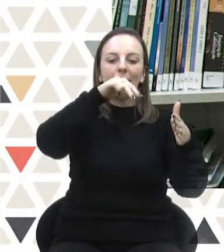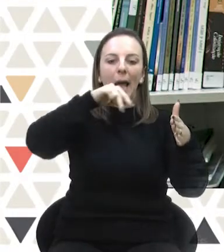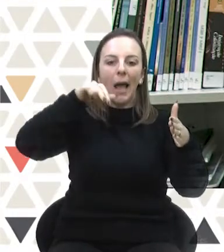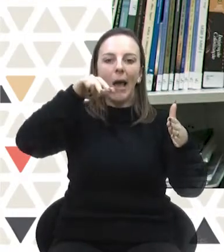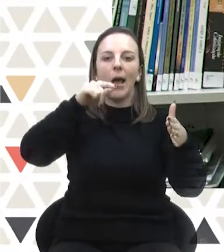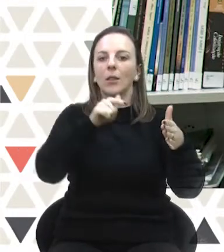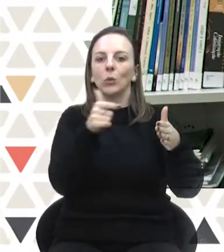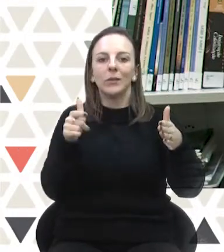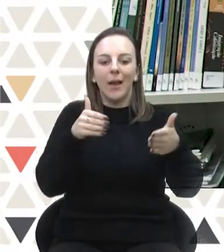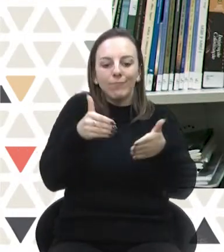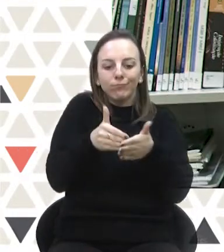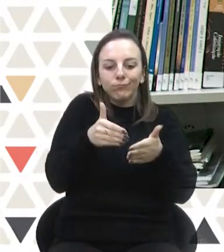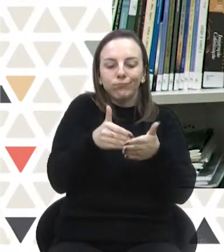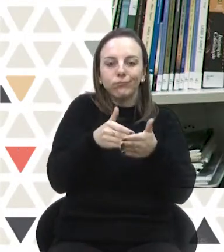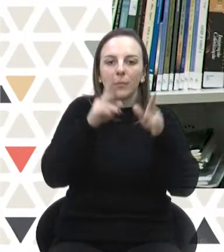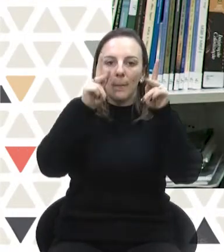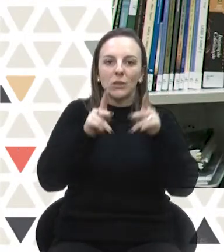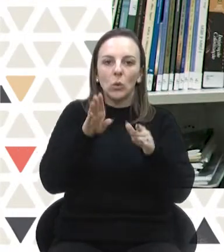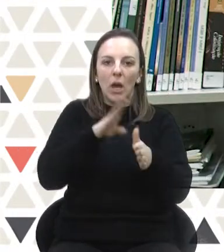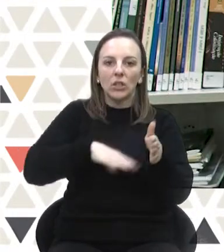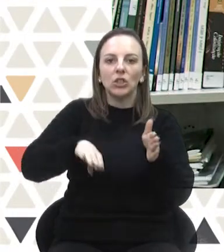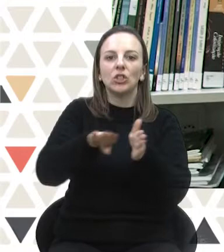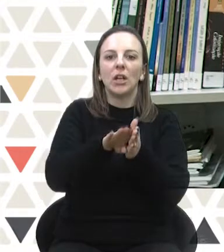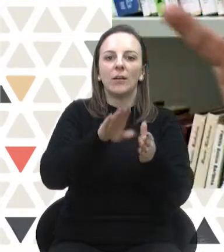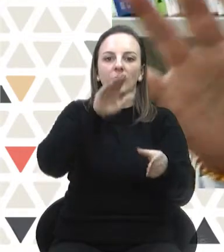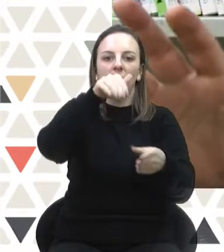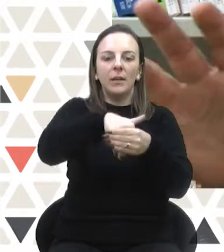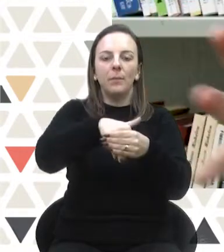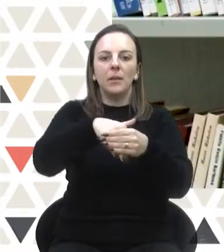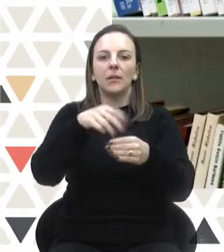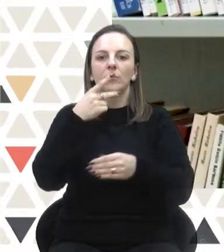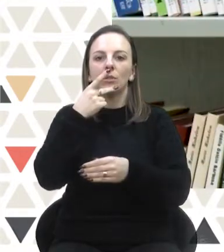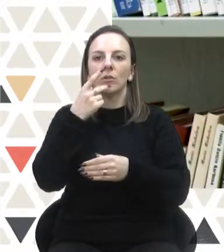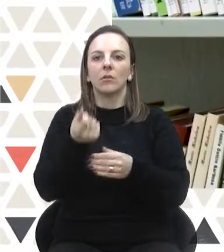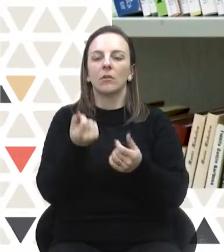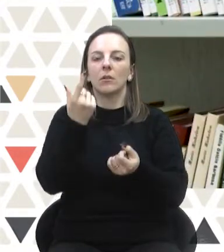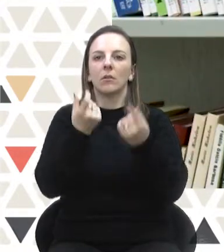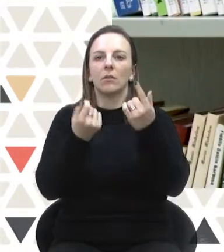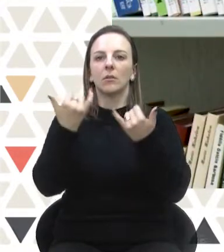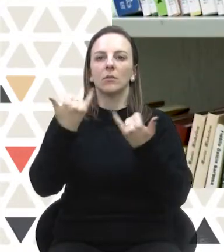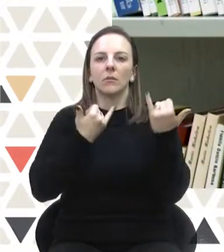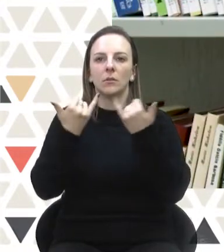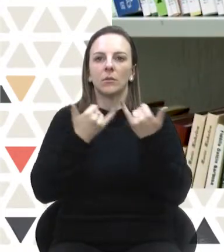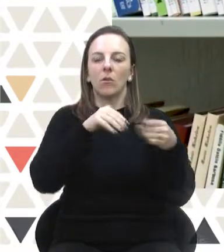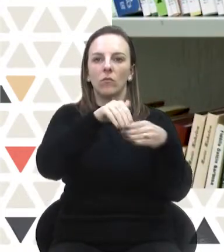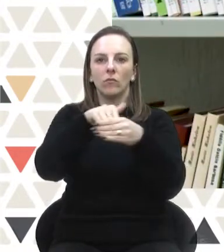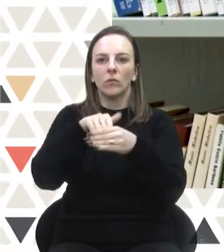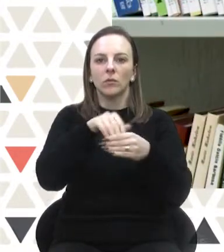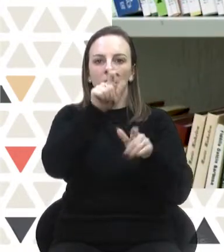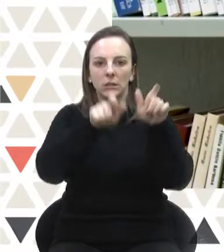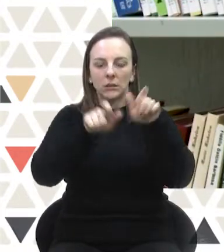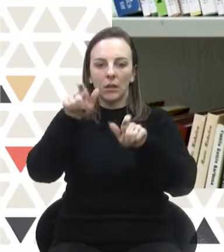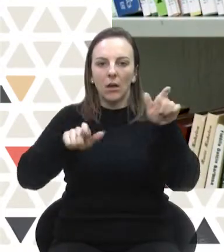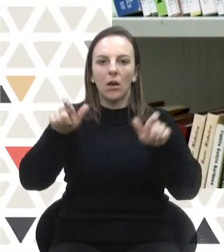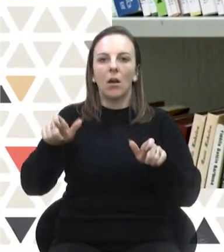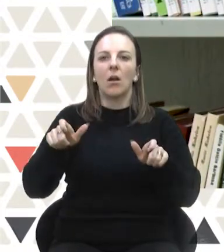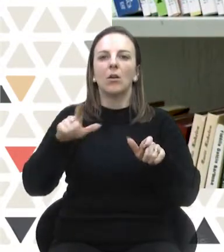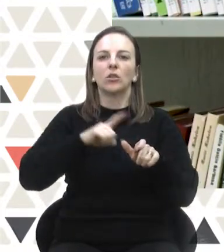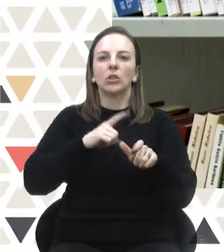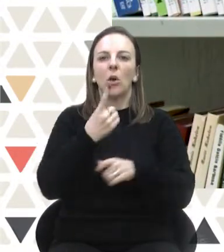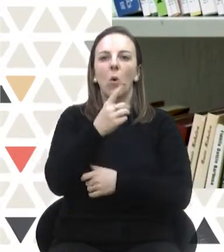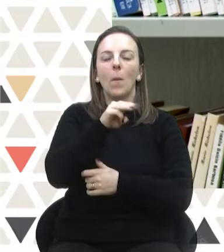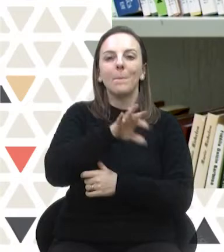tenha obstáculos para o exercício do voto. Alguns dados importantes sobre eleitores: em 2020 nós tínhamos